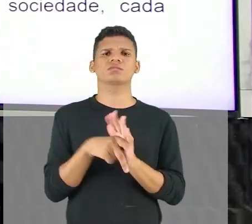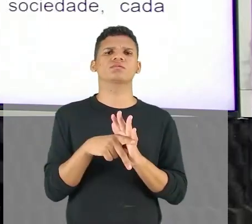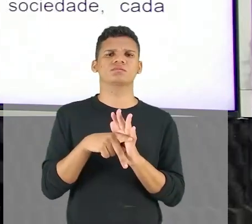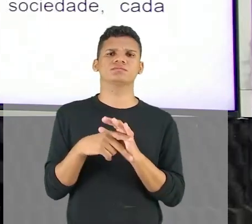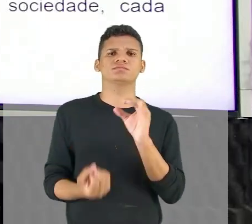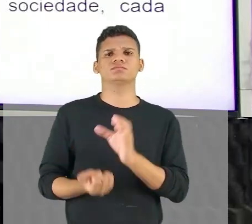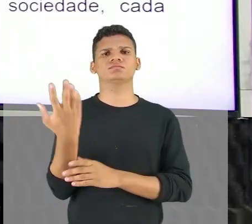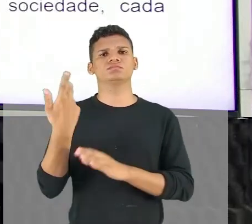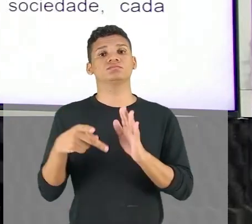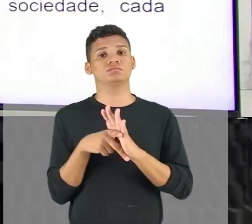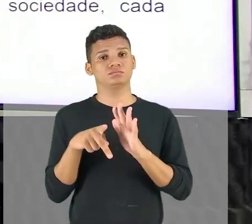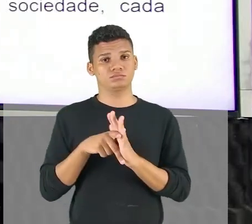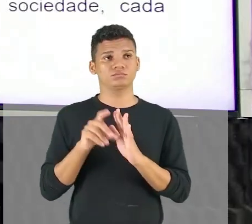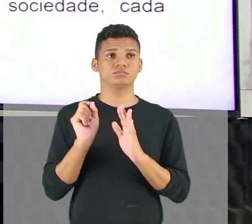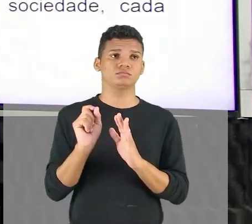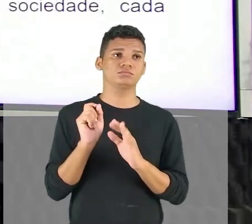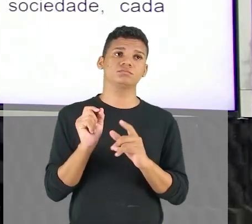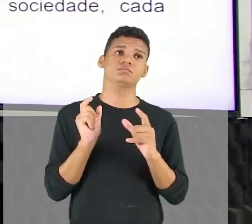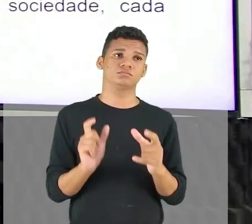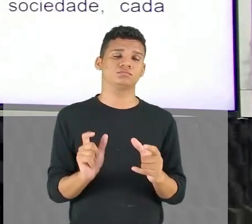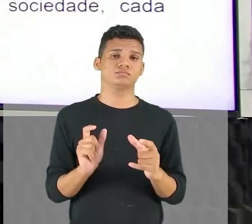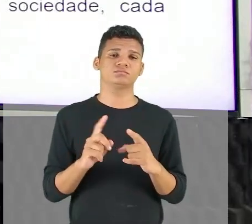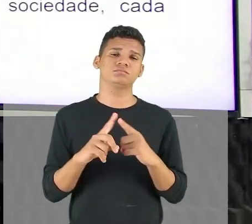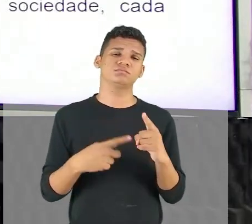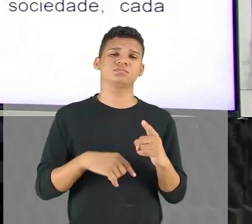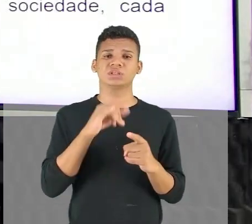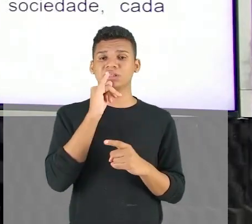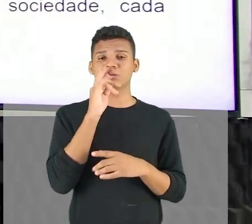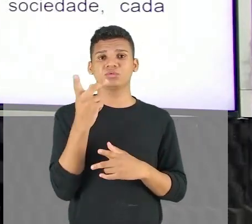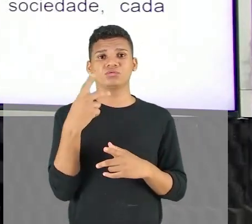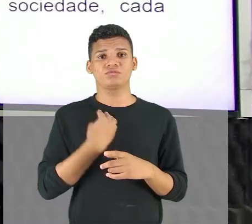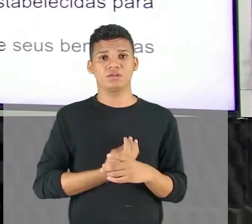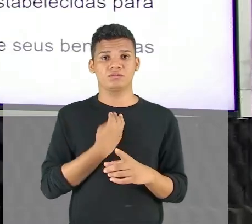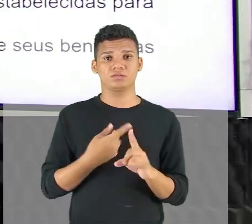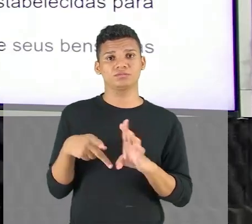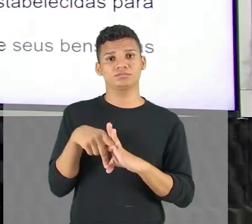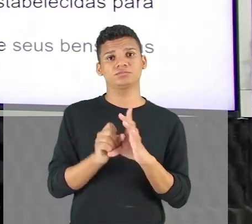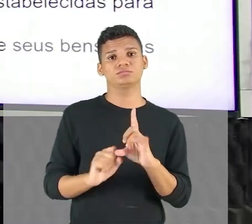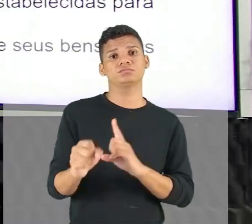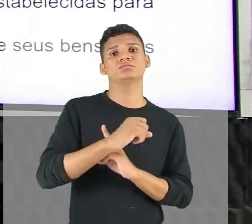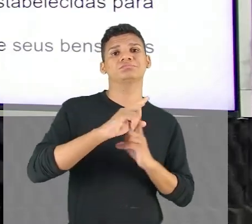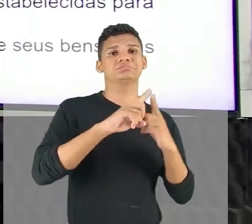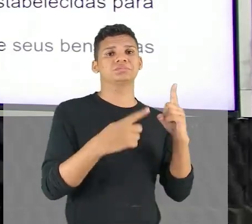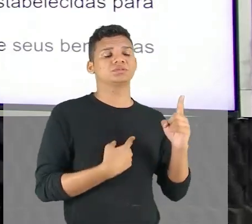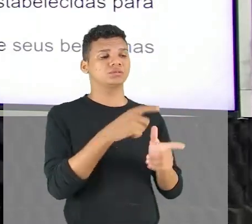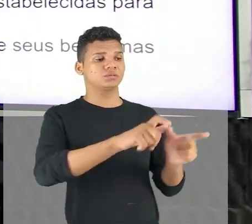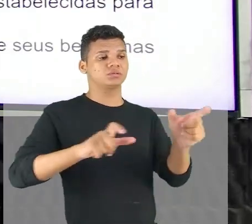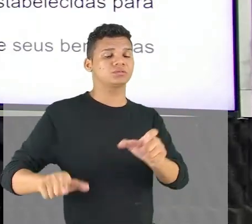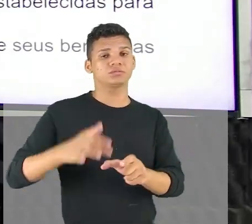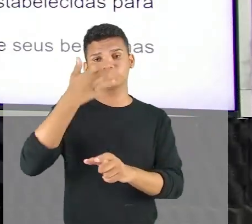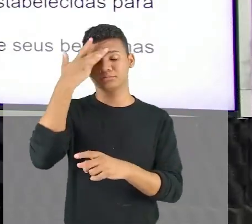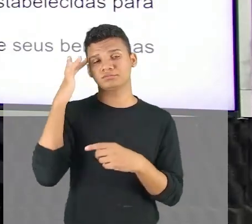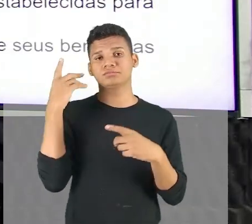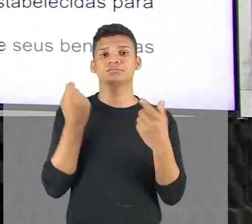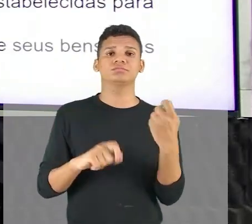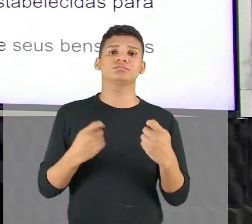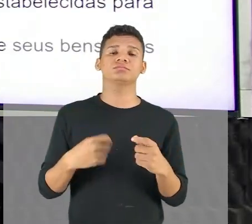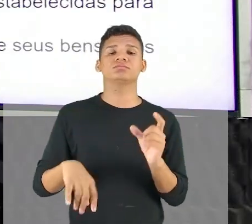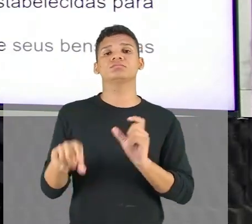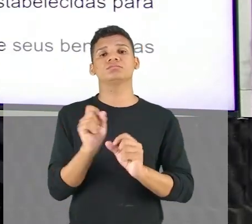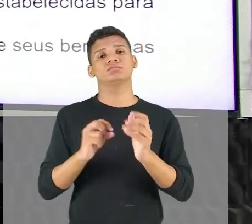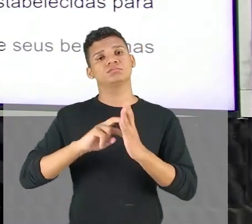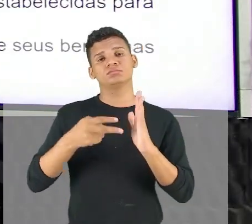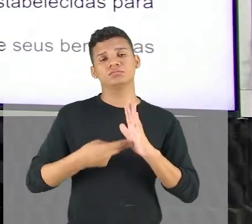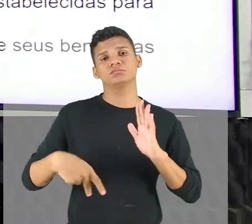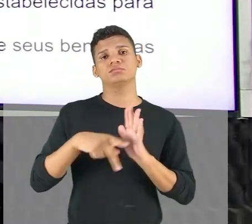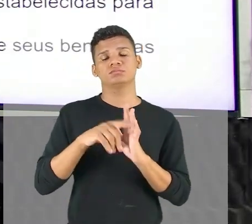Estado para John Locke, para viver em sociedade, cada cidadão ele deve o quê? Manter a liberdade